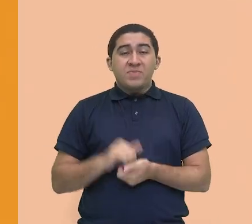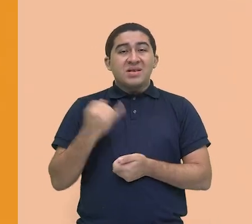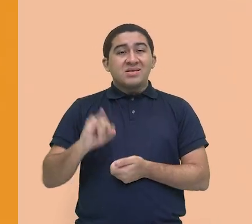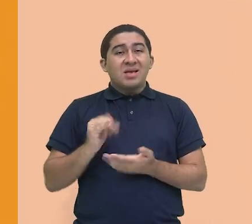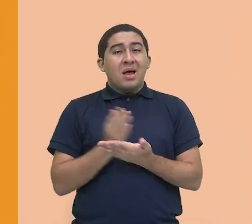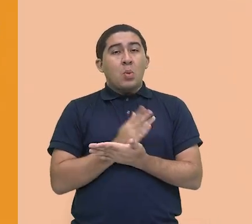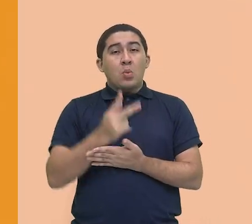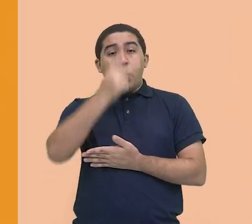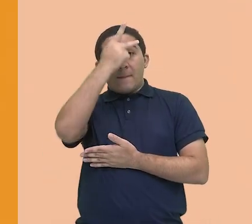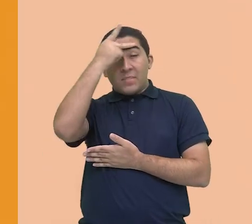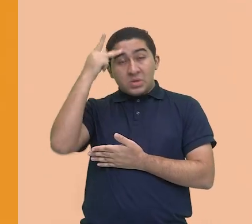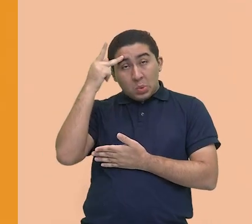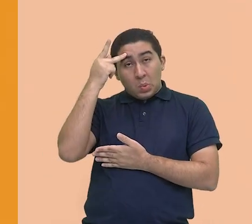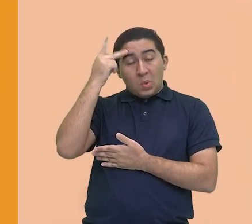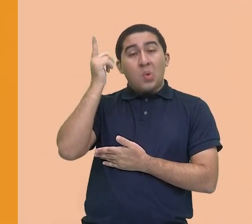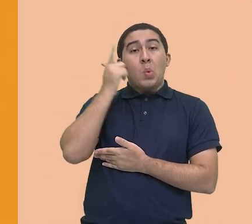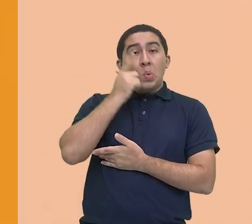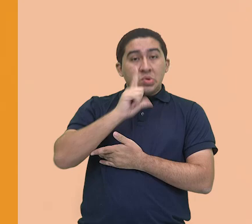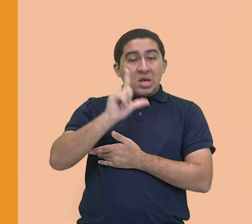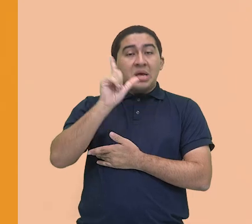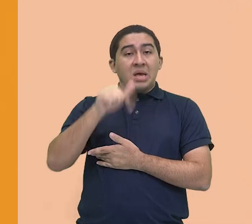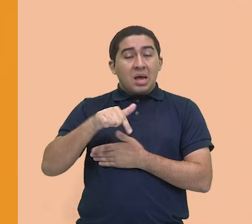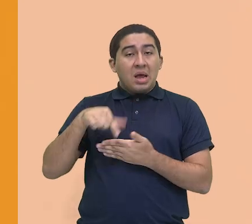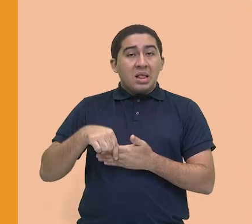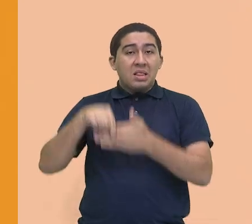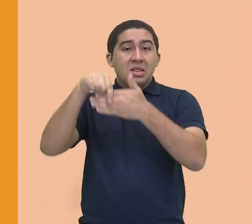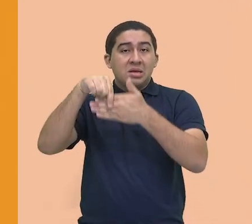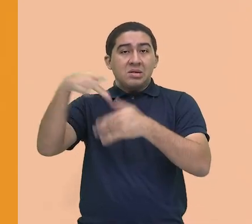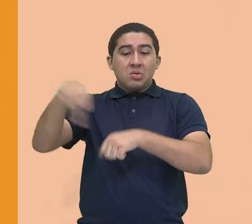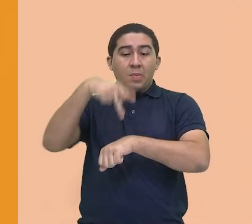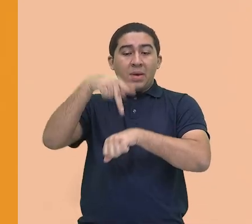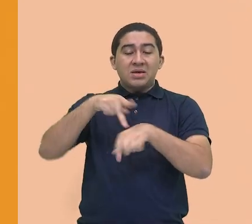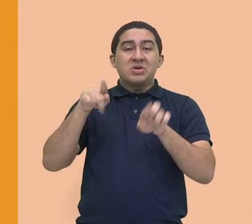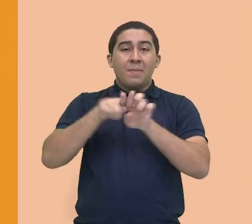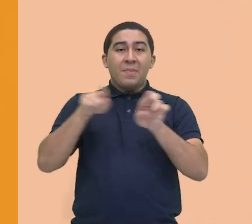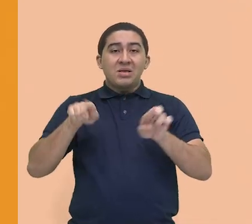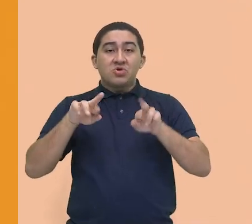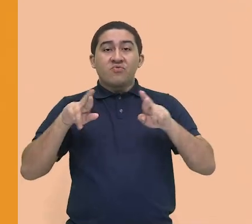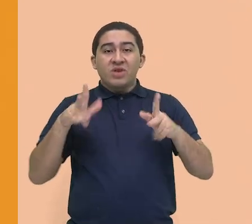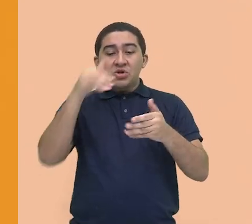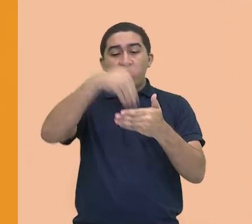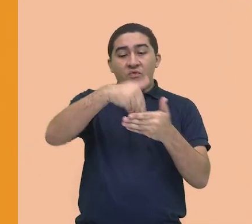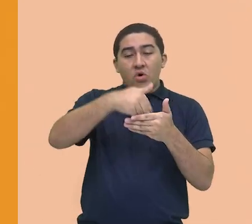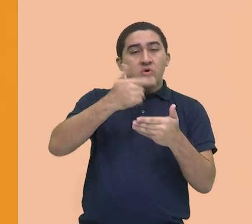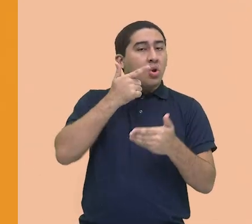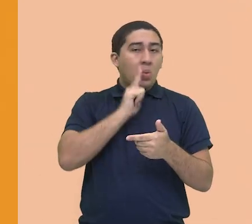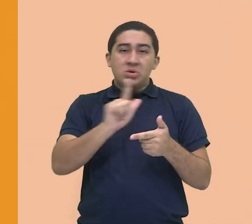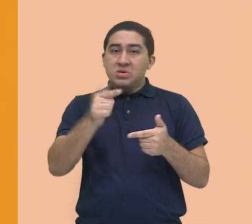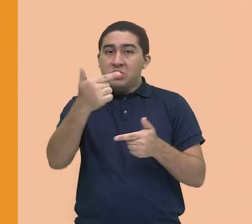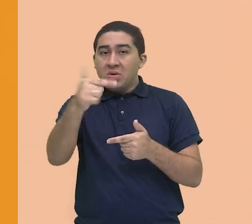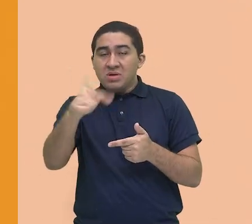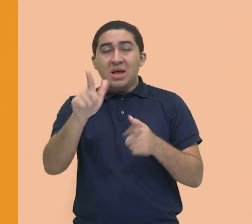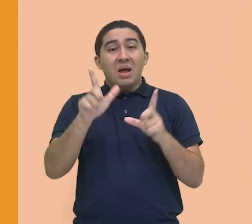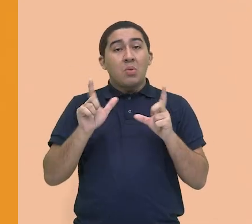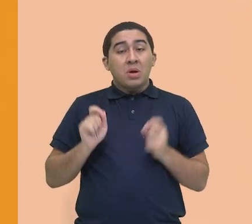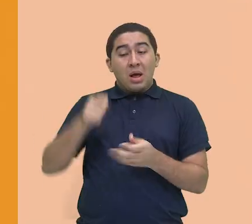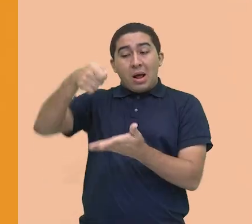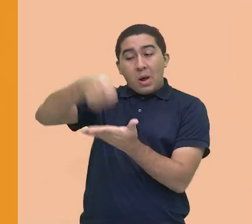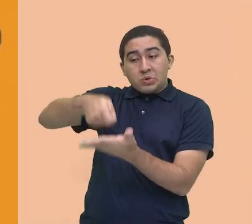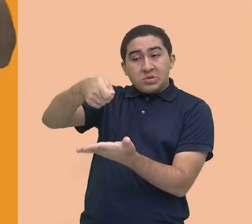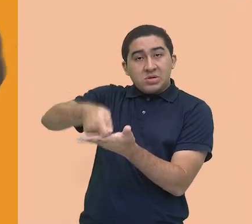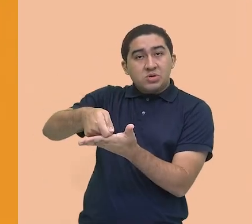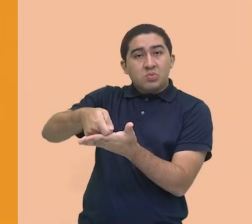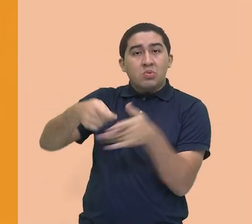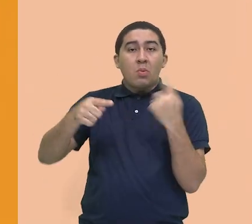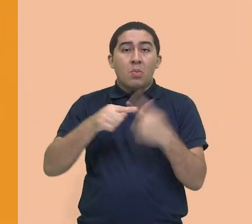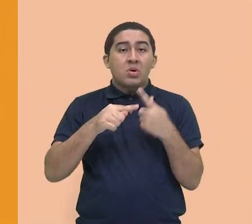poder fora disso daí, é autoritarismo, é tirania, entendeu? Porque